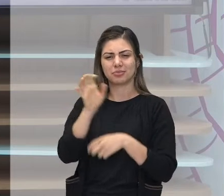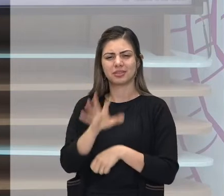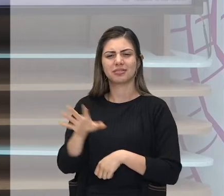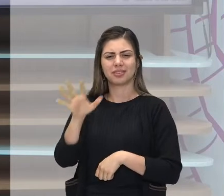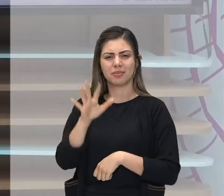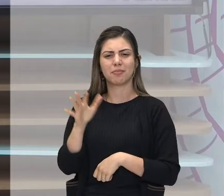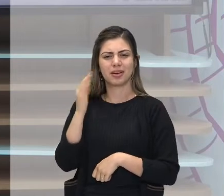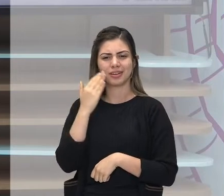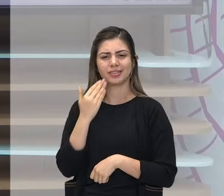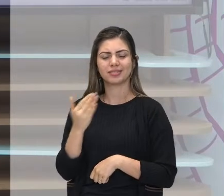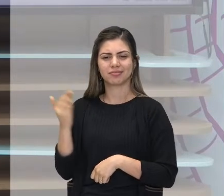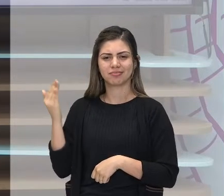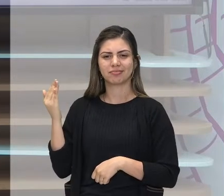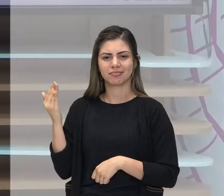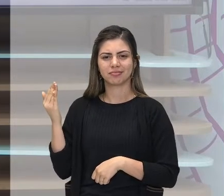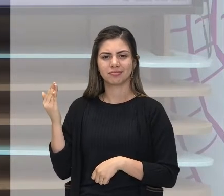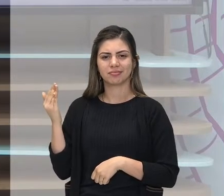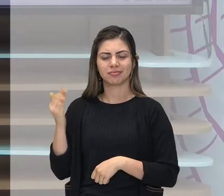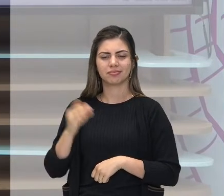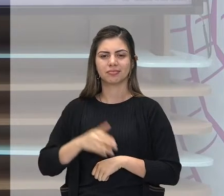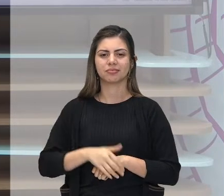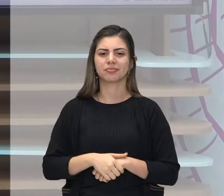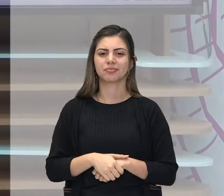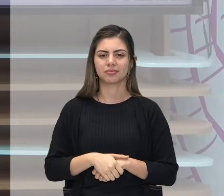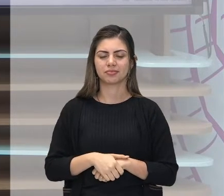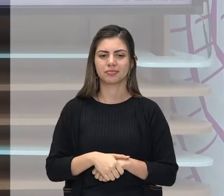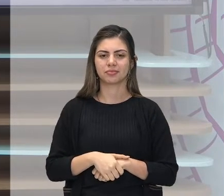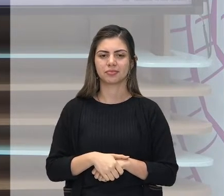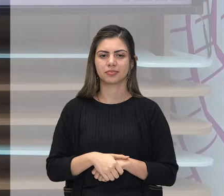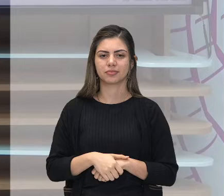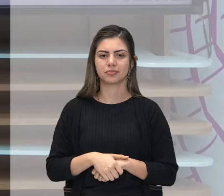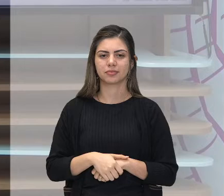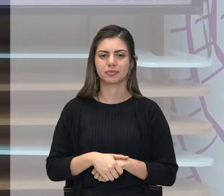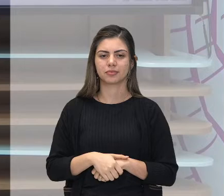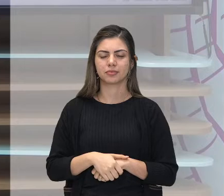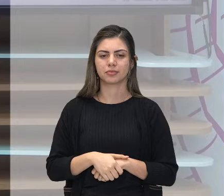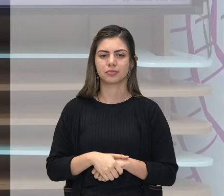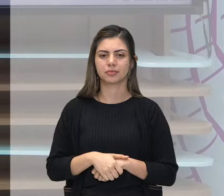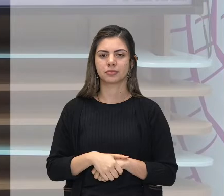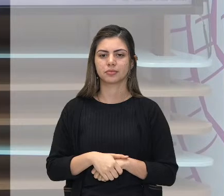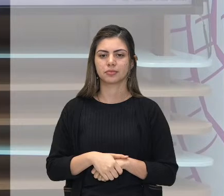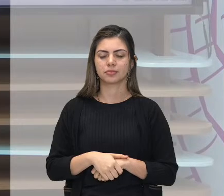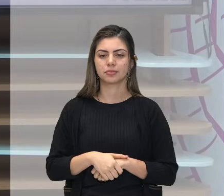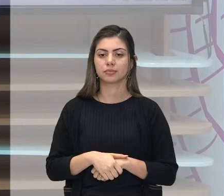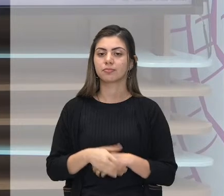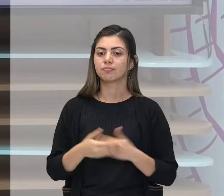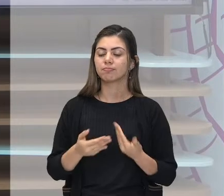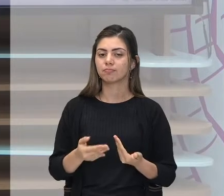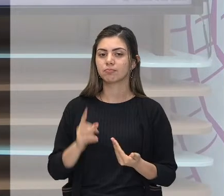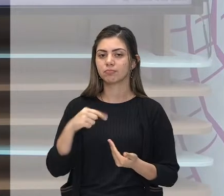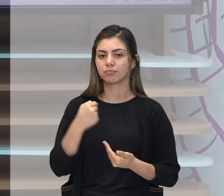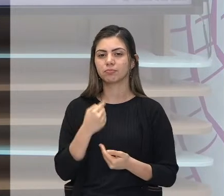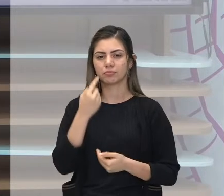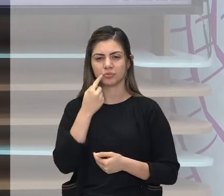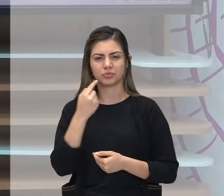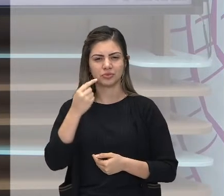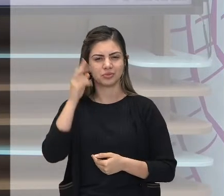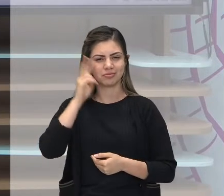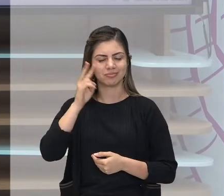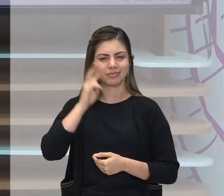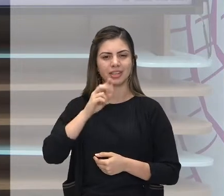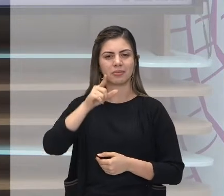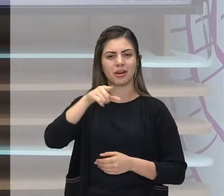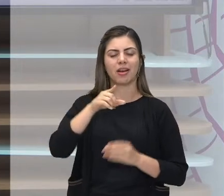do jeito que ela está, só que em outro local, tá bom? E nós já vamos ver que na reflexão, o que nós vimos? Que na